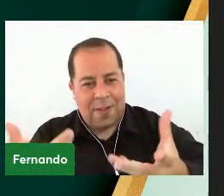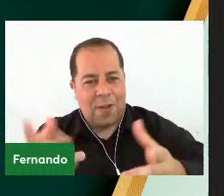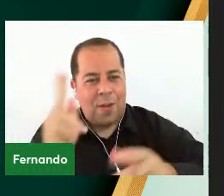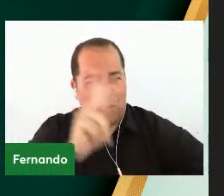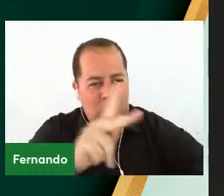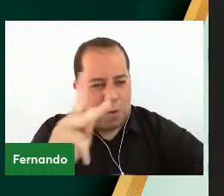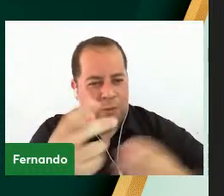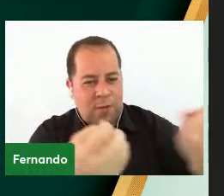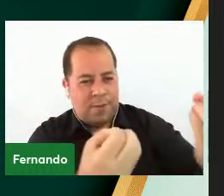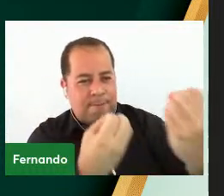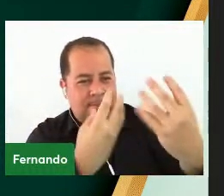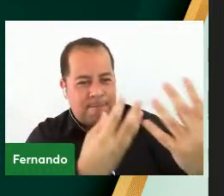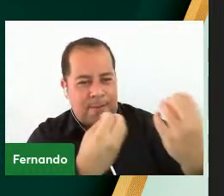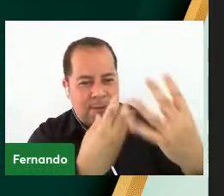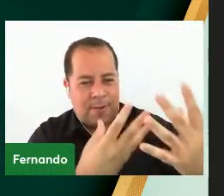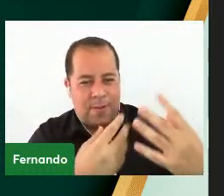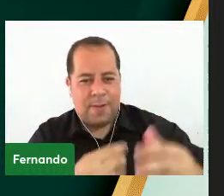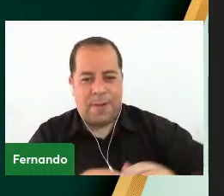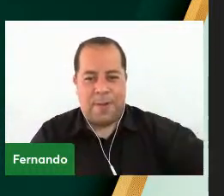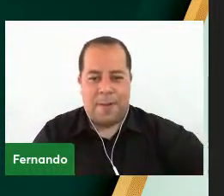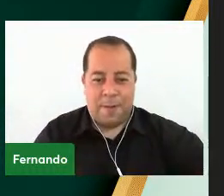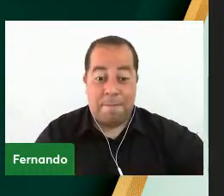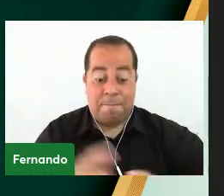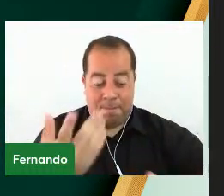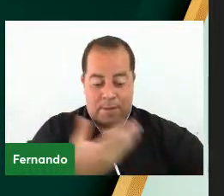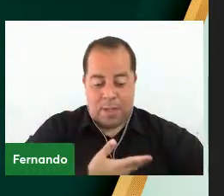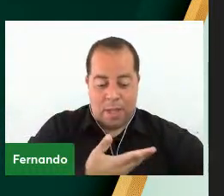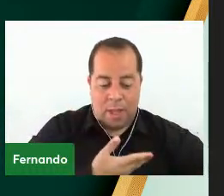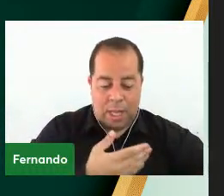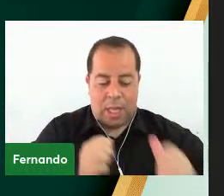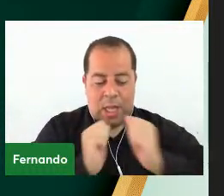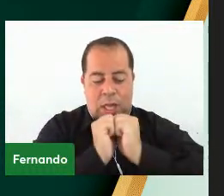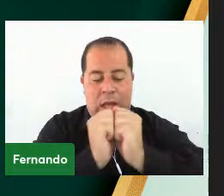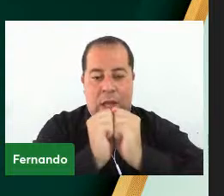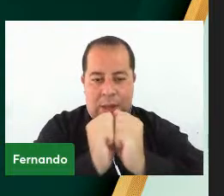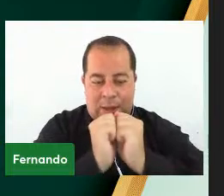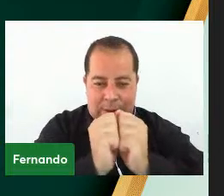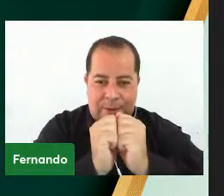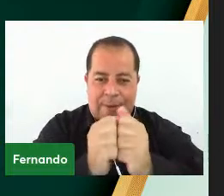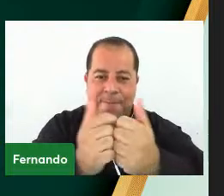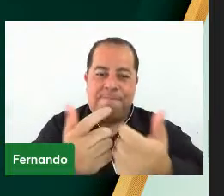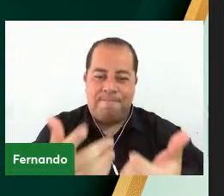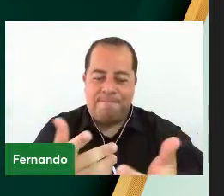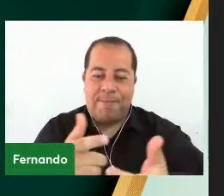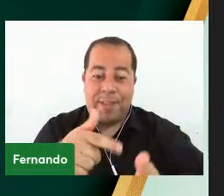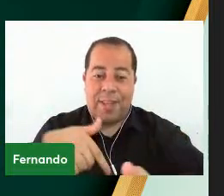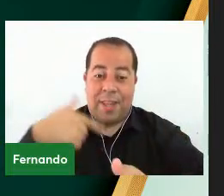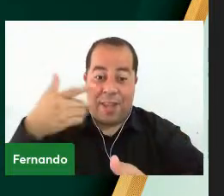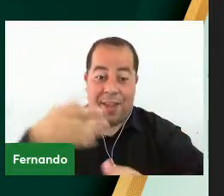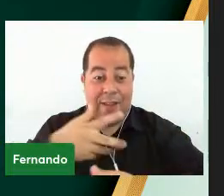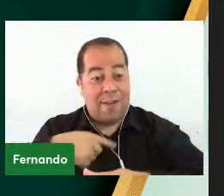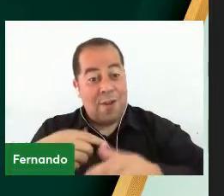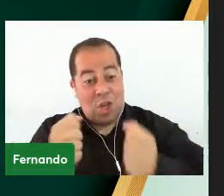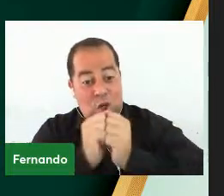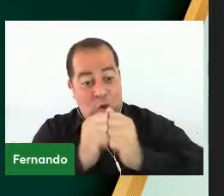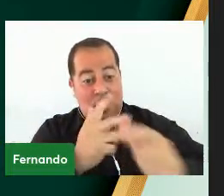educadores e amigos que acompanharam e acompanham esta vitória.